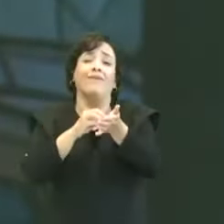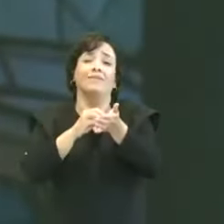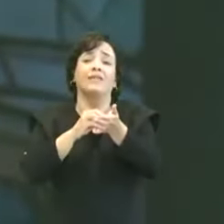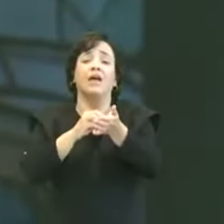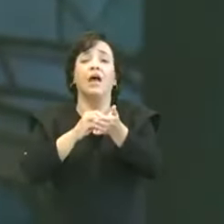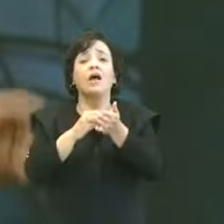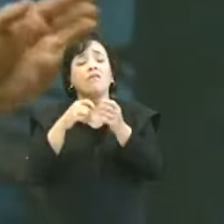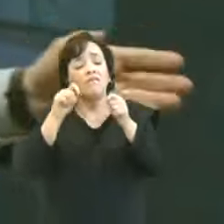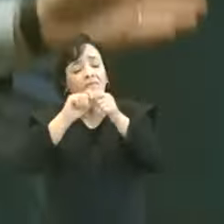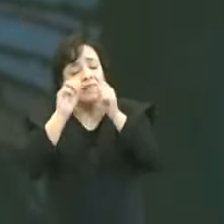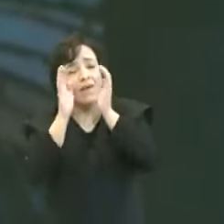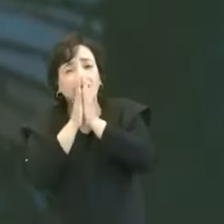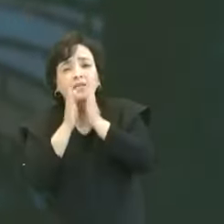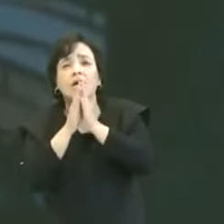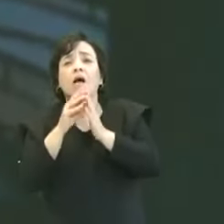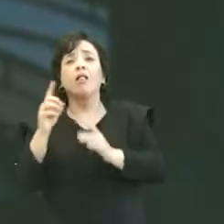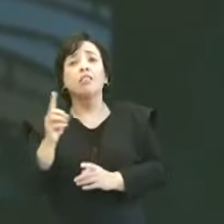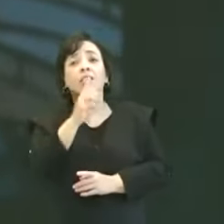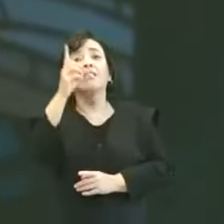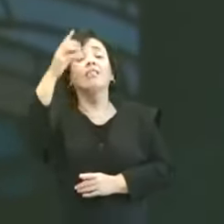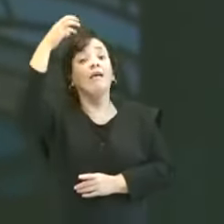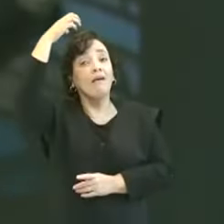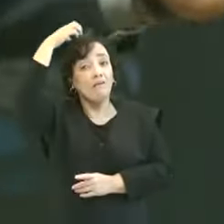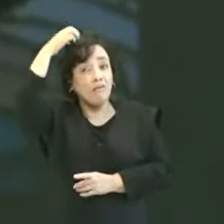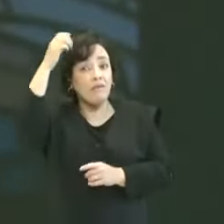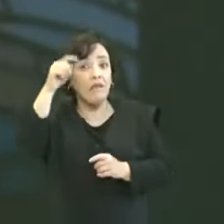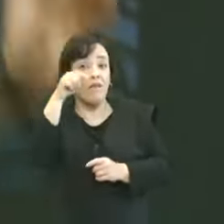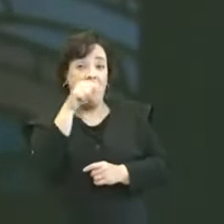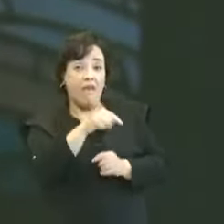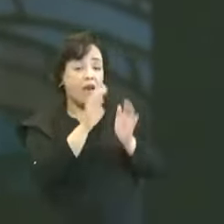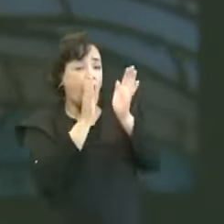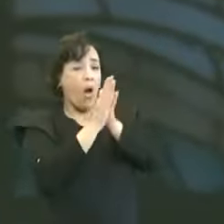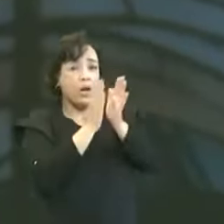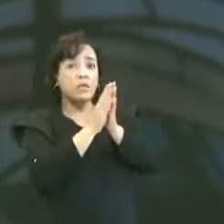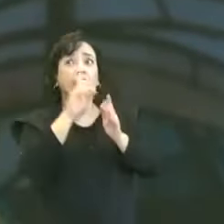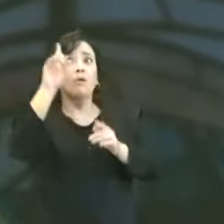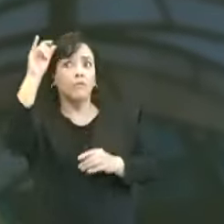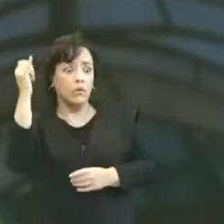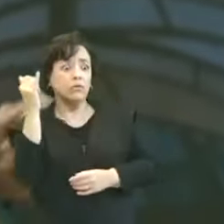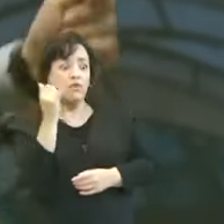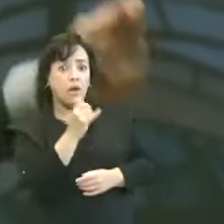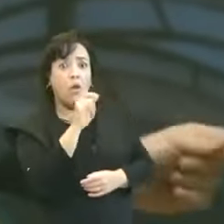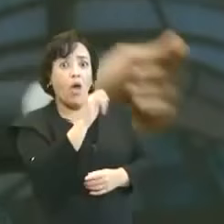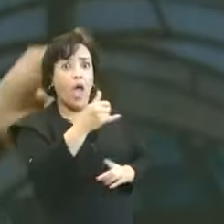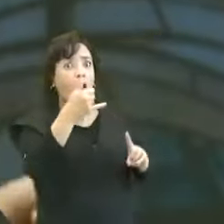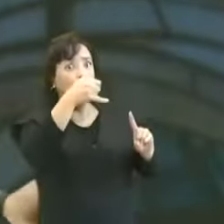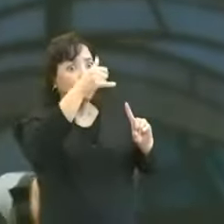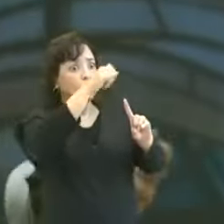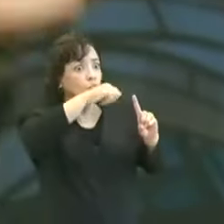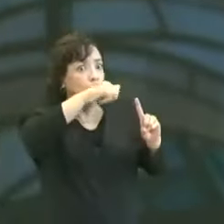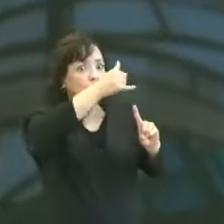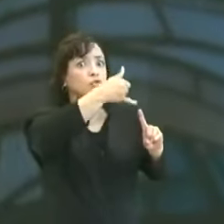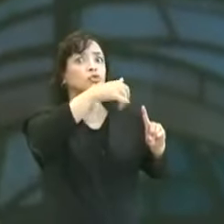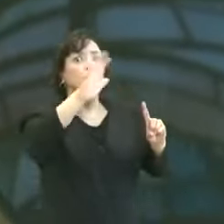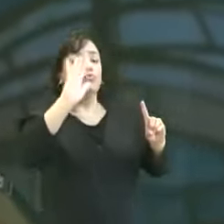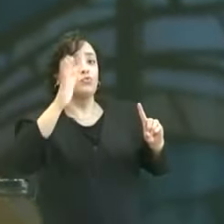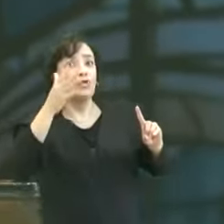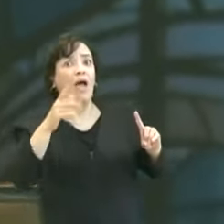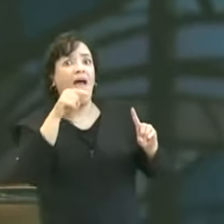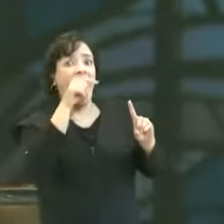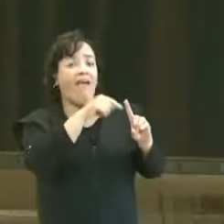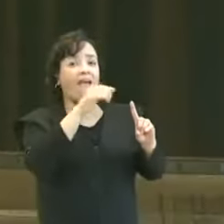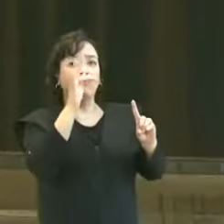oração. Ele tinha promessa sobre a sua vida, que ele seria um rei. Ele tinha sido ungido quando era garoto. Deus tinha feito